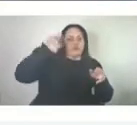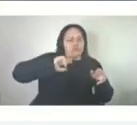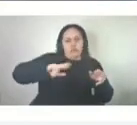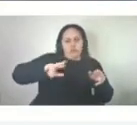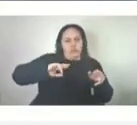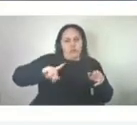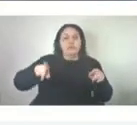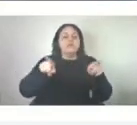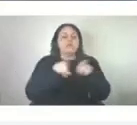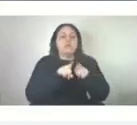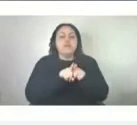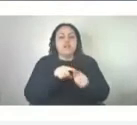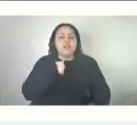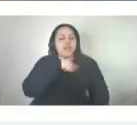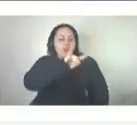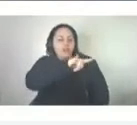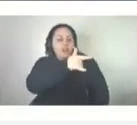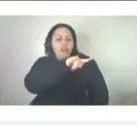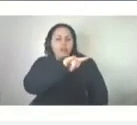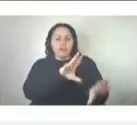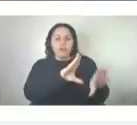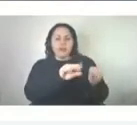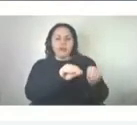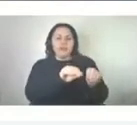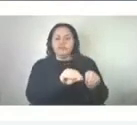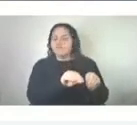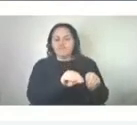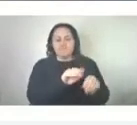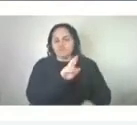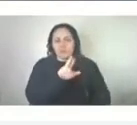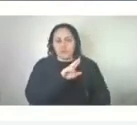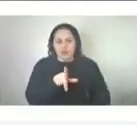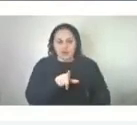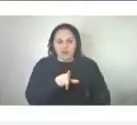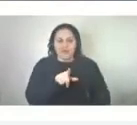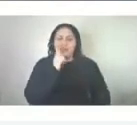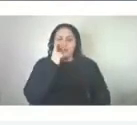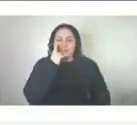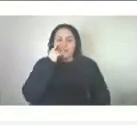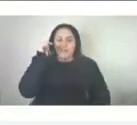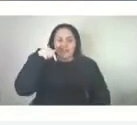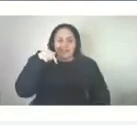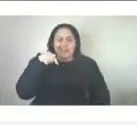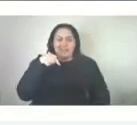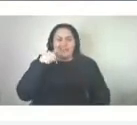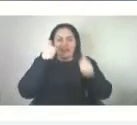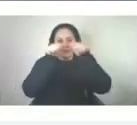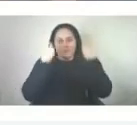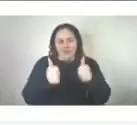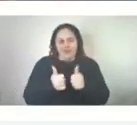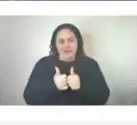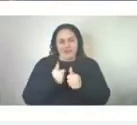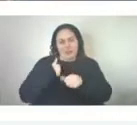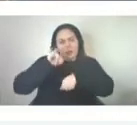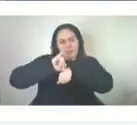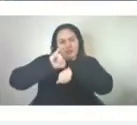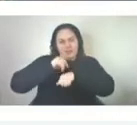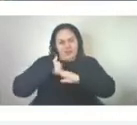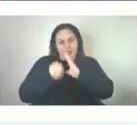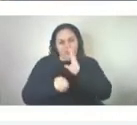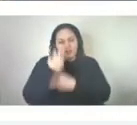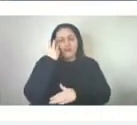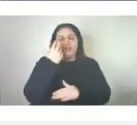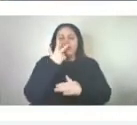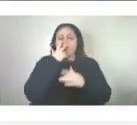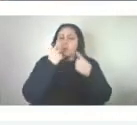um ser, né? Então, essa imagem, esse poema objeto que eu construí, ele vem trazer essa